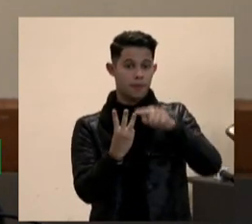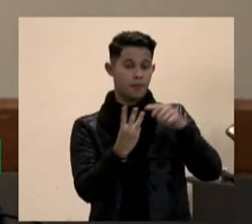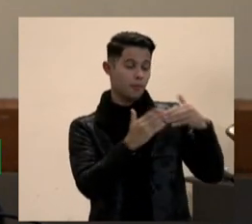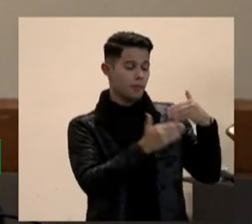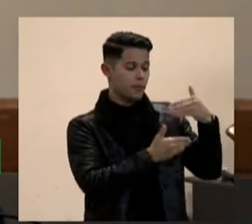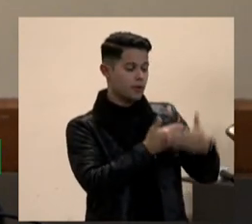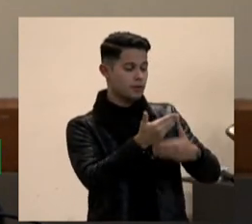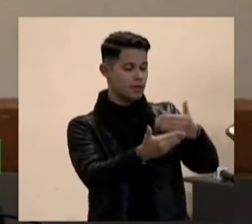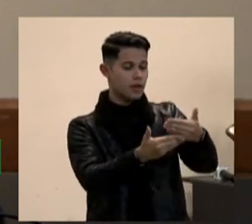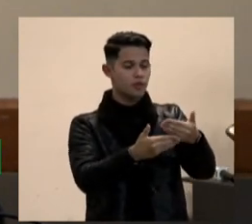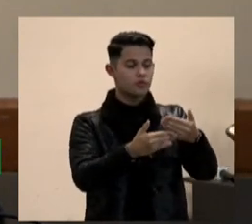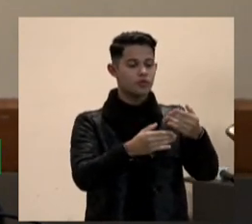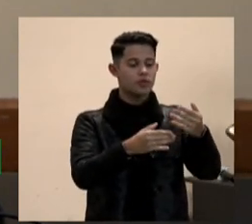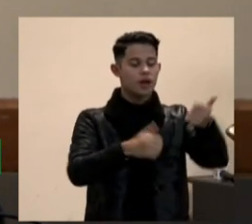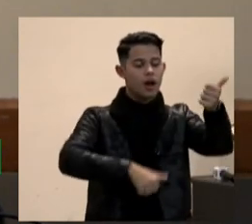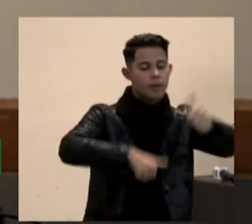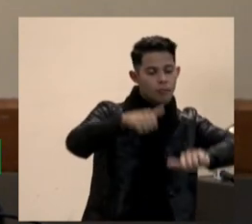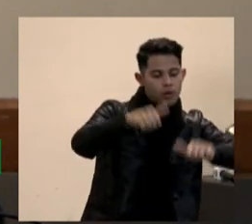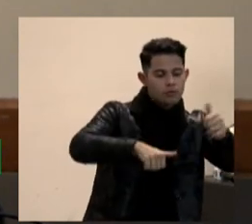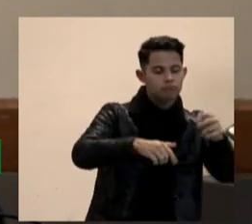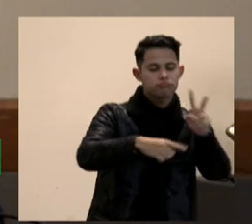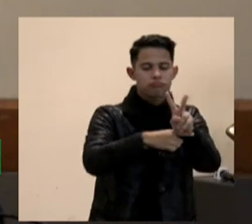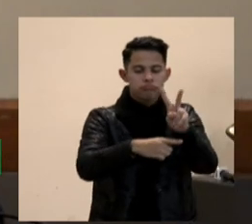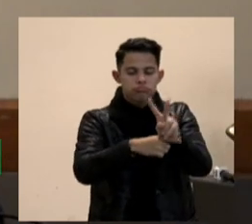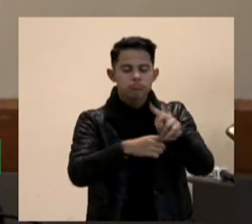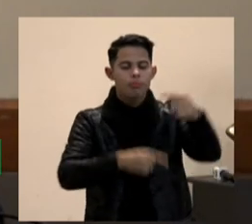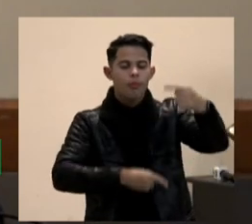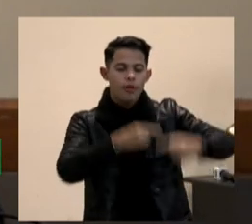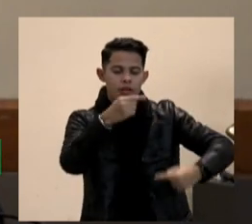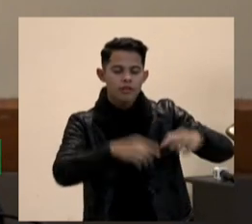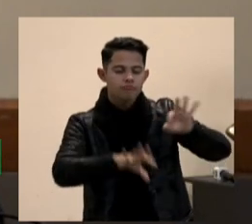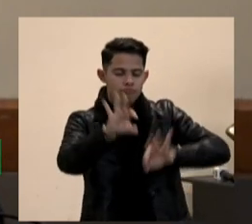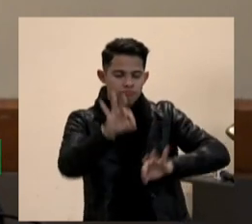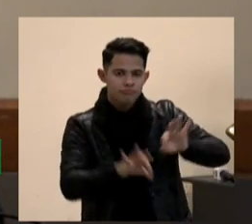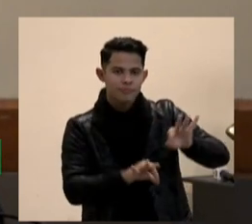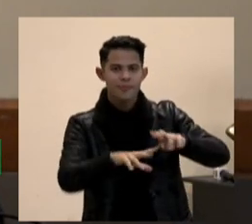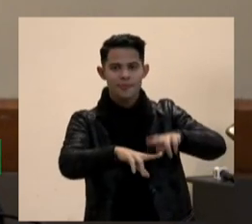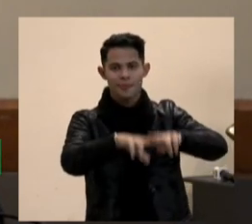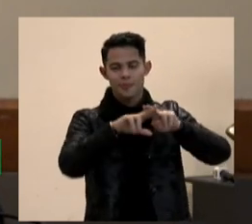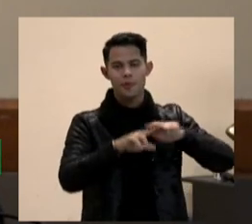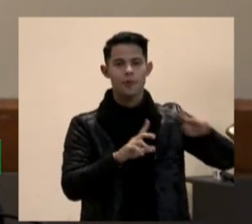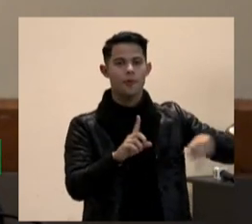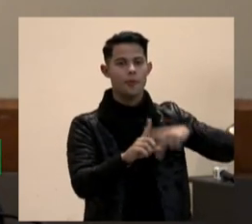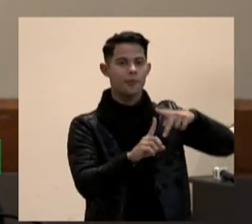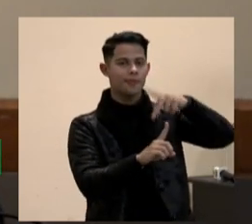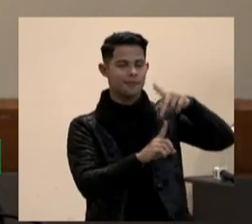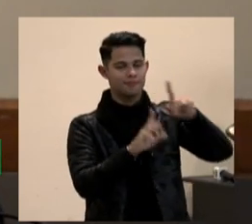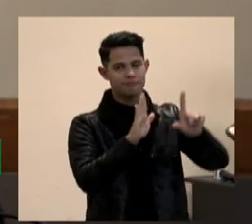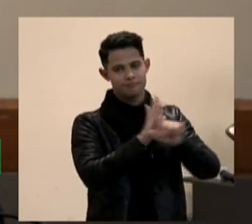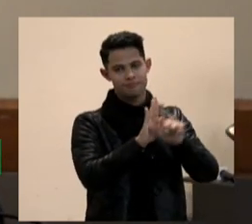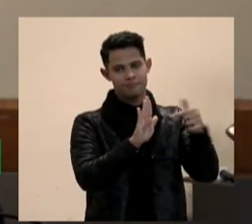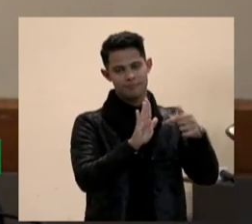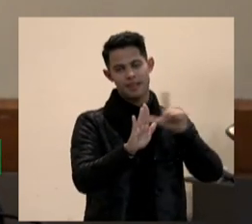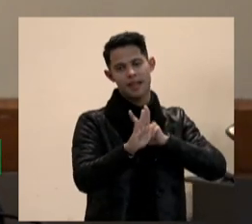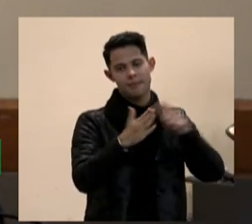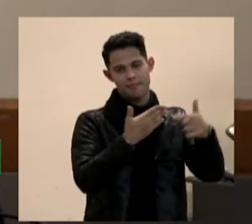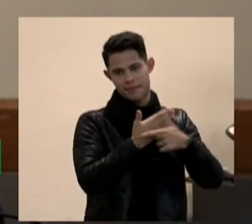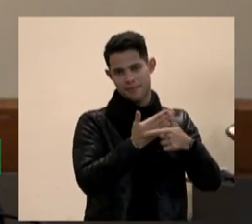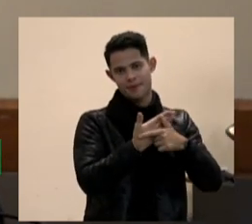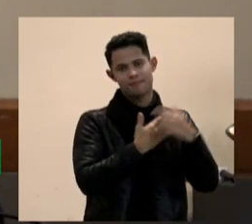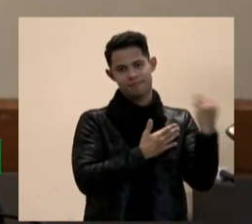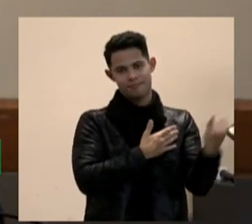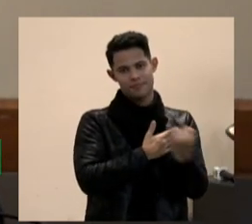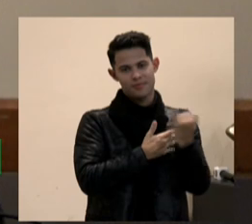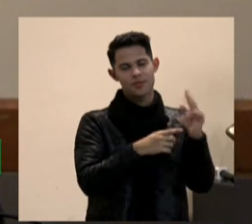de avaliação do cumprimento dessas políticas, né? Então, o PNL tem esse papel importante. A gente tem discutido muito a questão